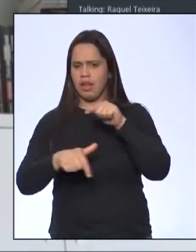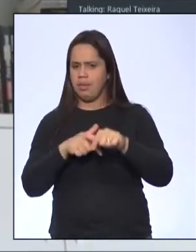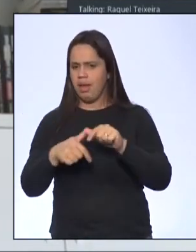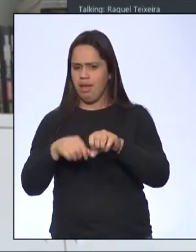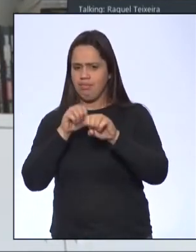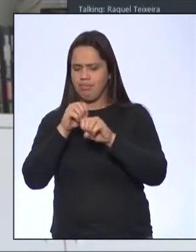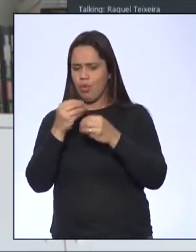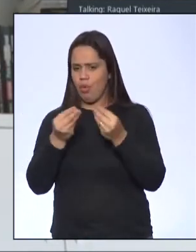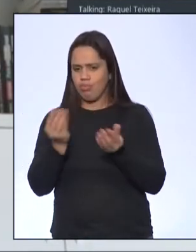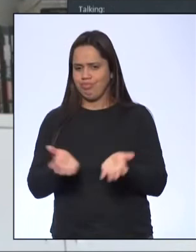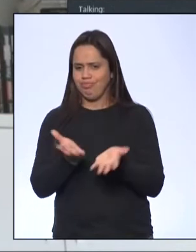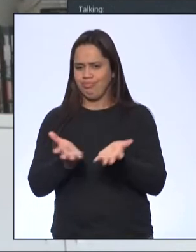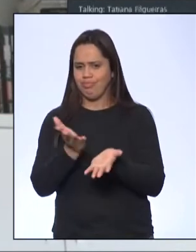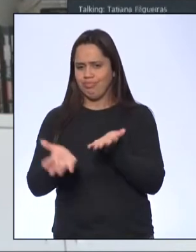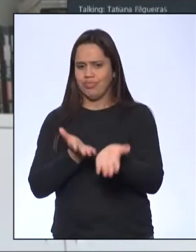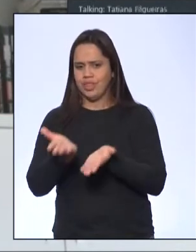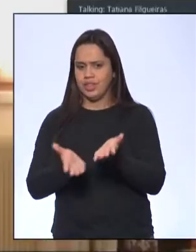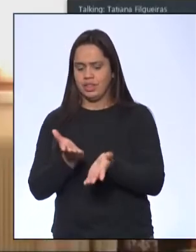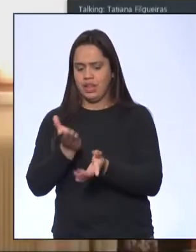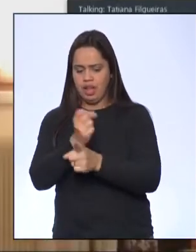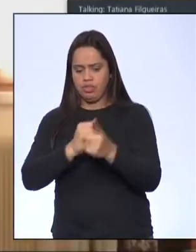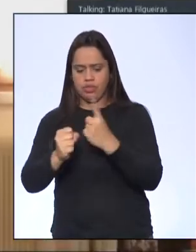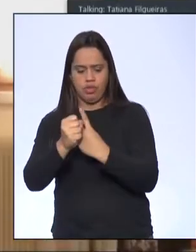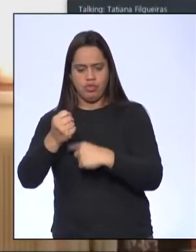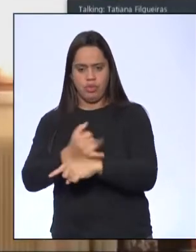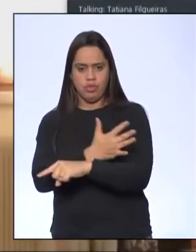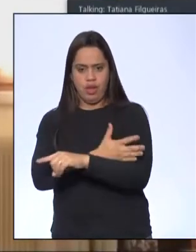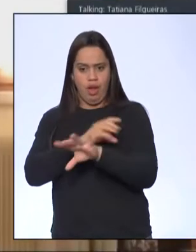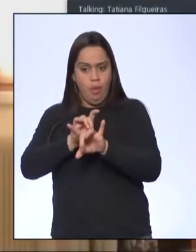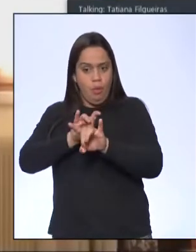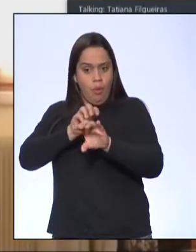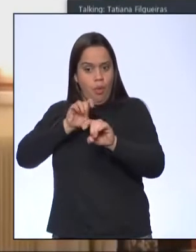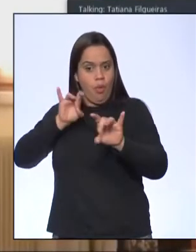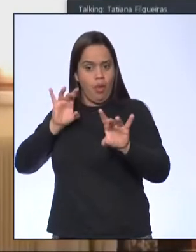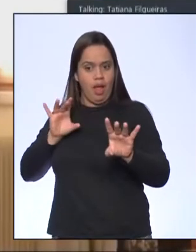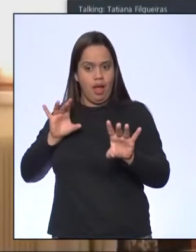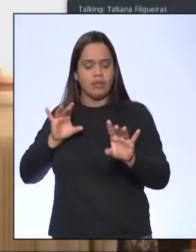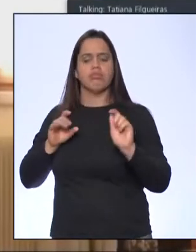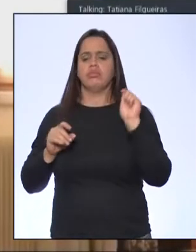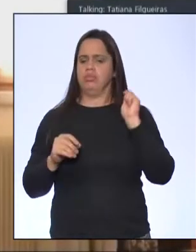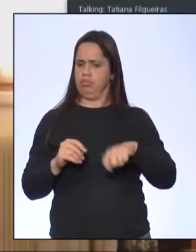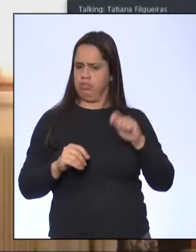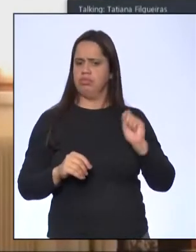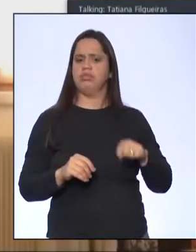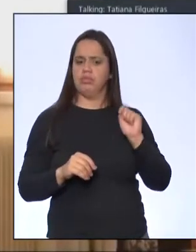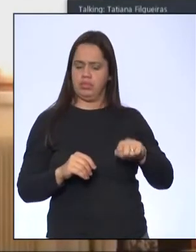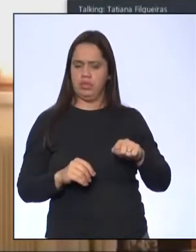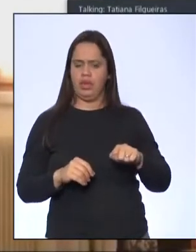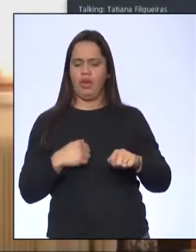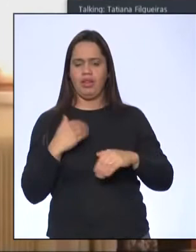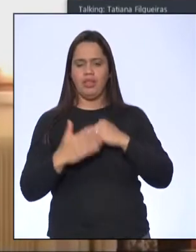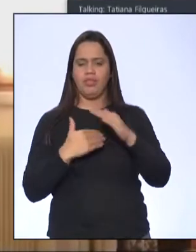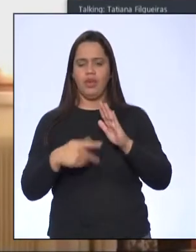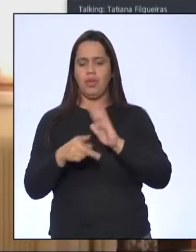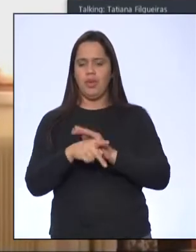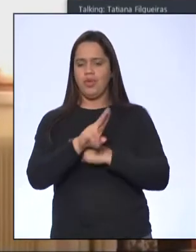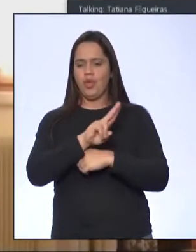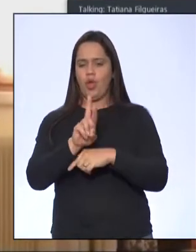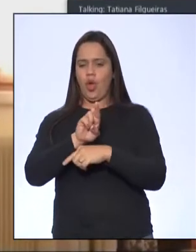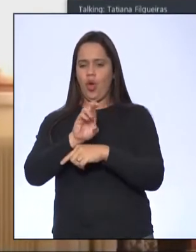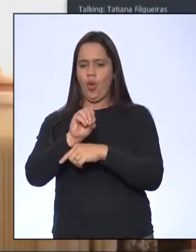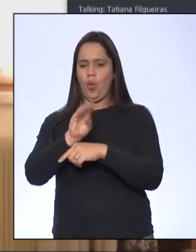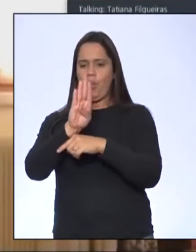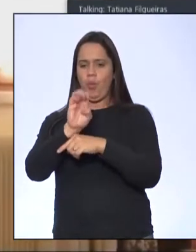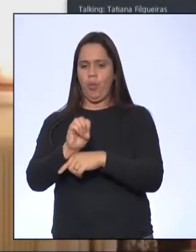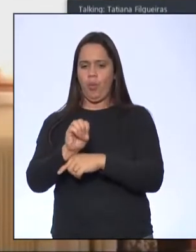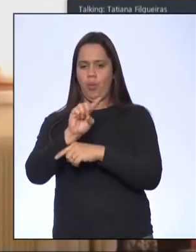Tati? Sim, é possível. A gente está até desenvolvendo agora um que eles chamam de robô, né? Eu explico melhor porque